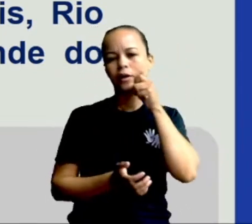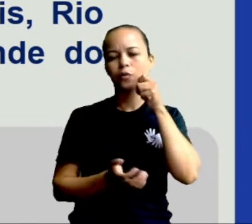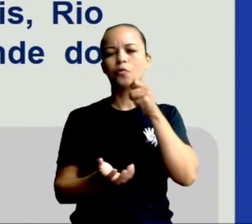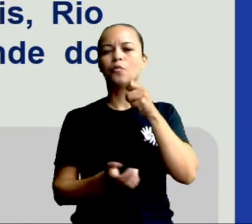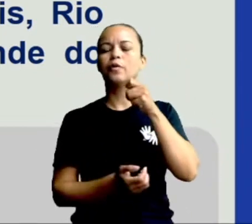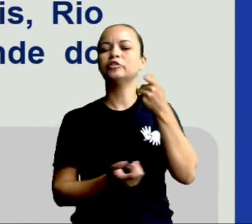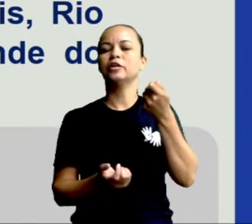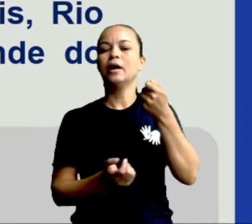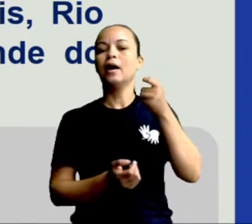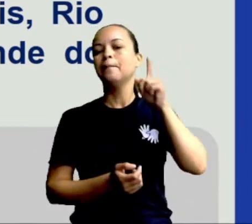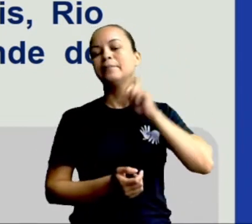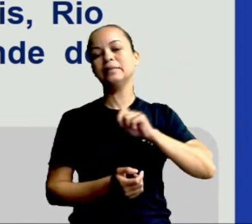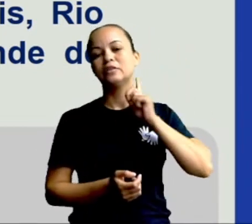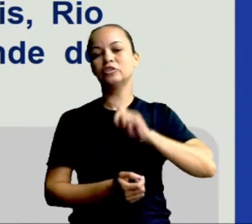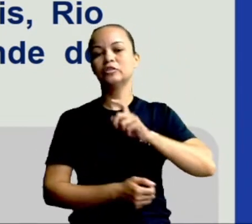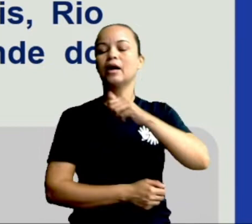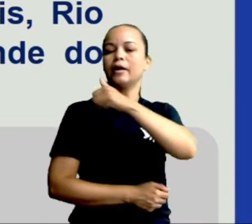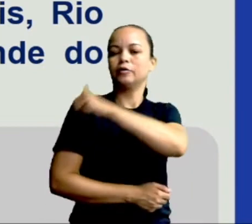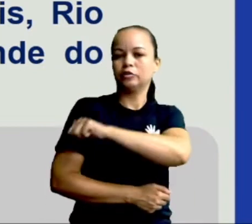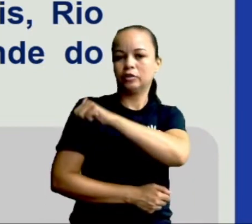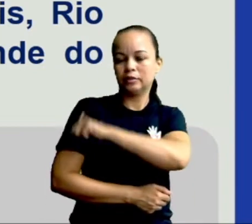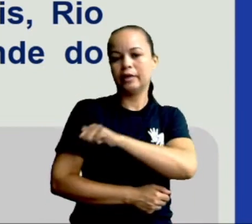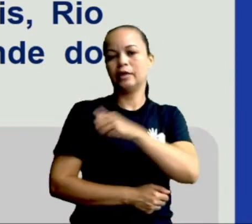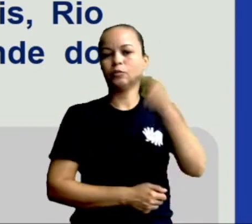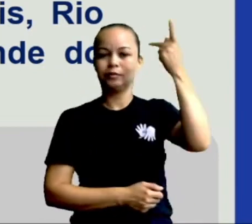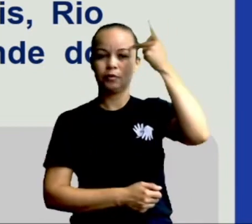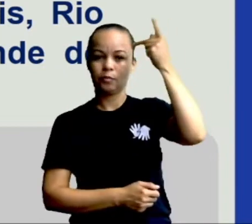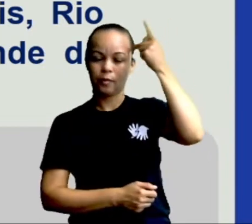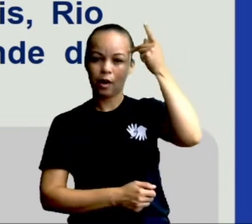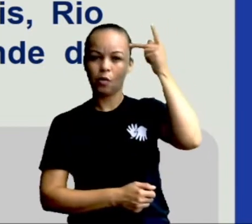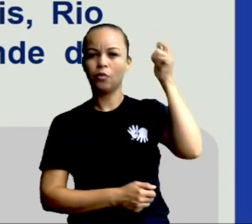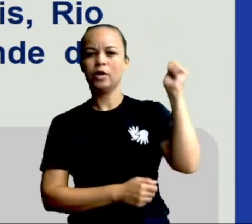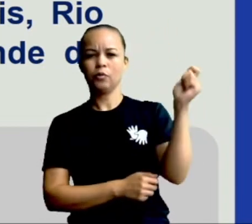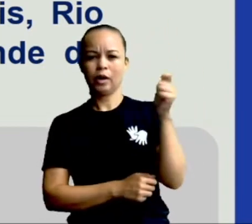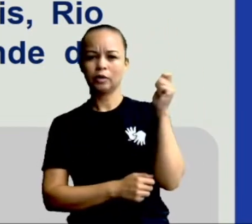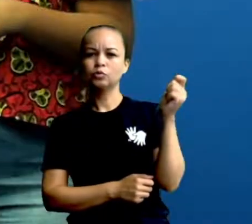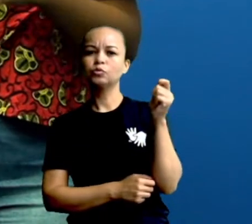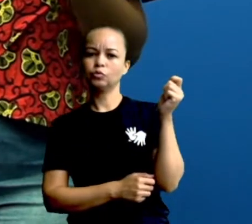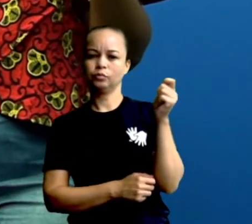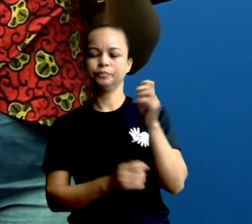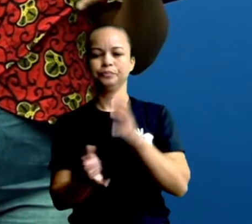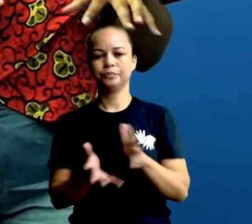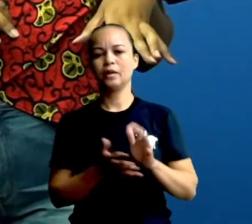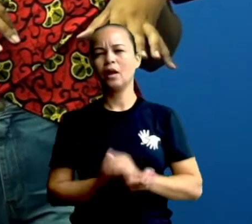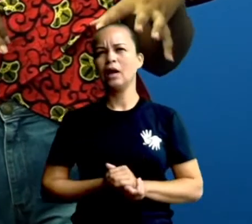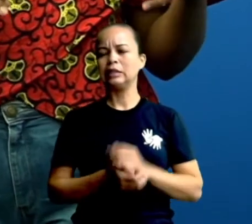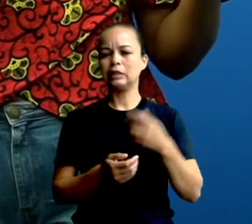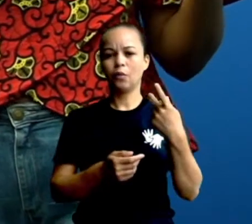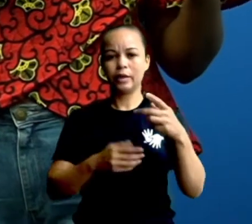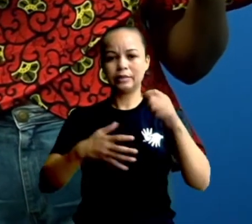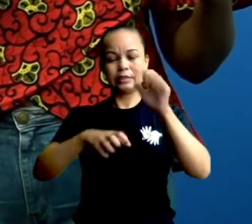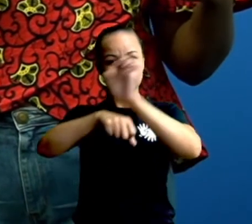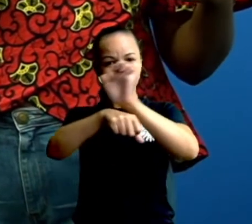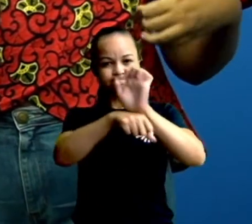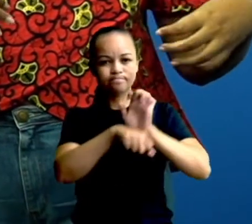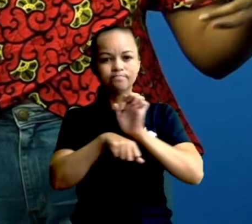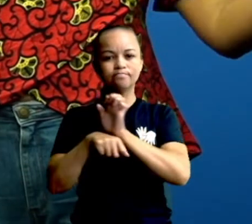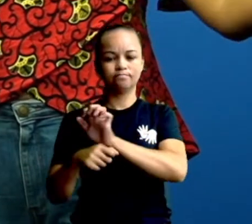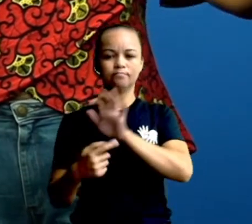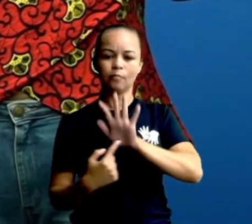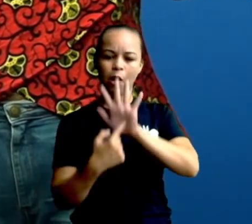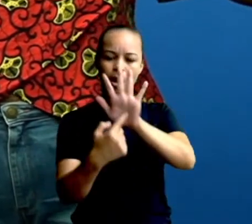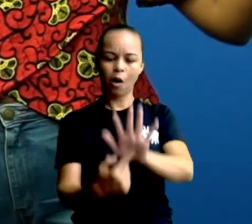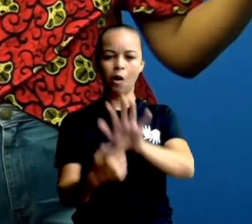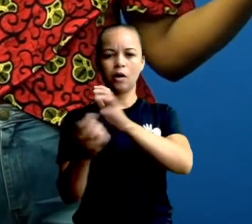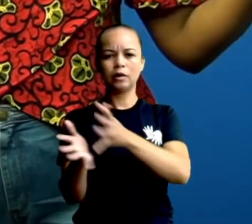de Janeiro, São Paulo e Rio Grande do Sul, né? E esses estados, eles se destacam justamente também